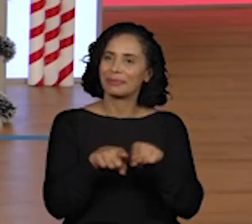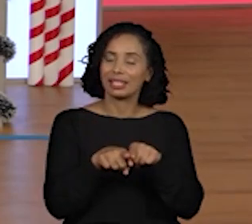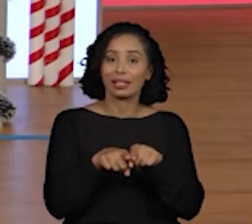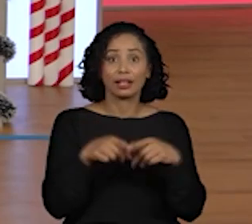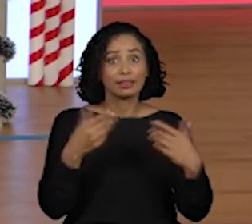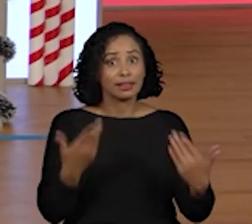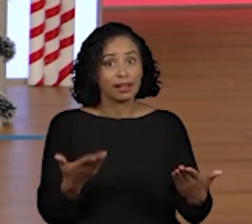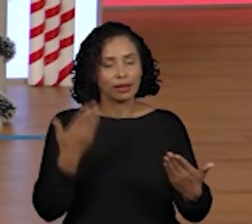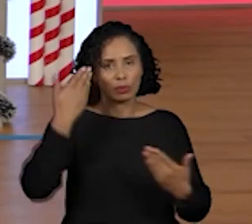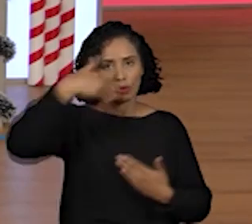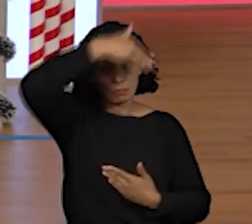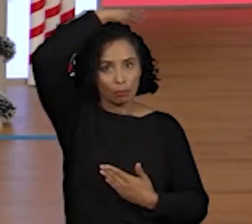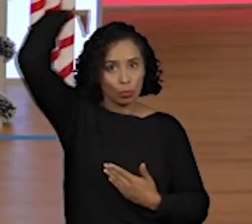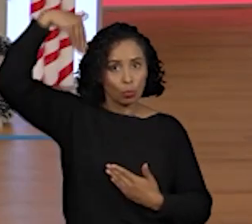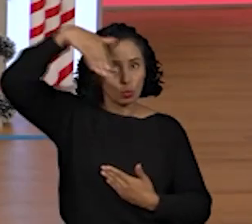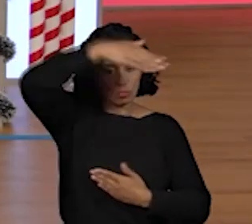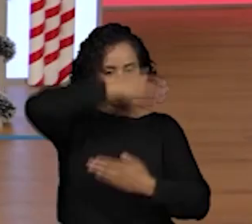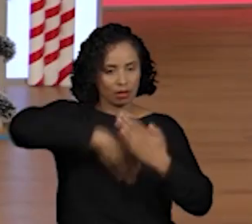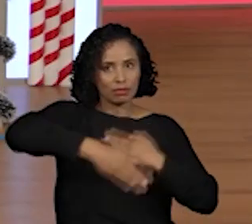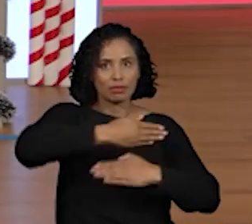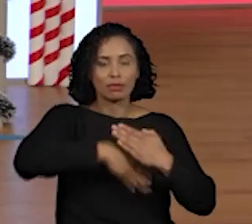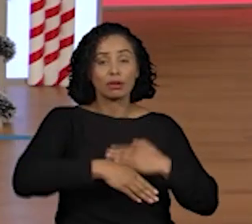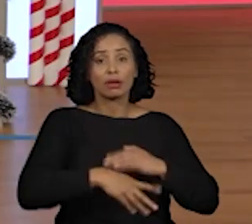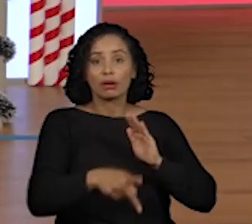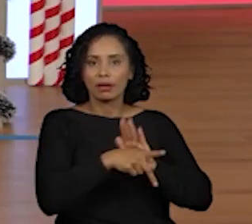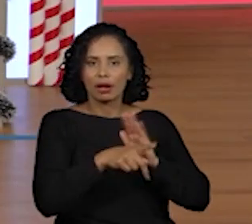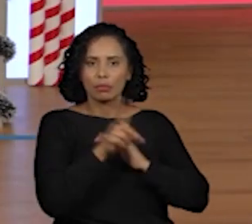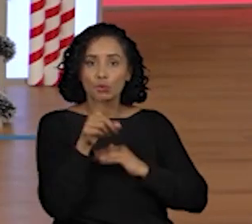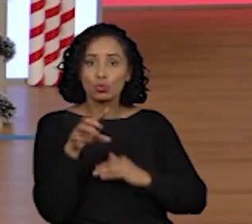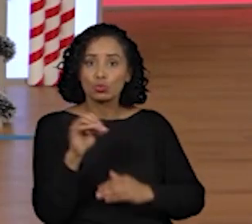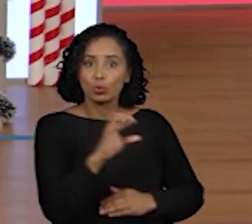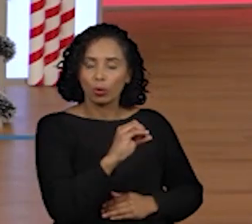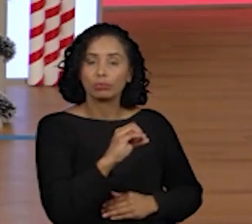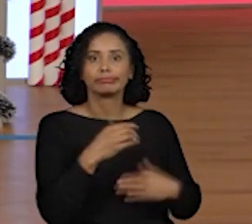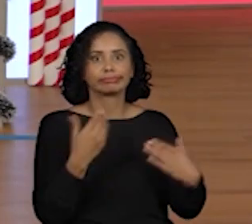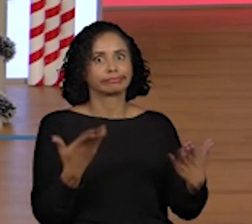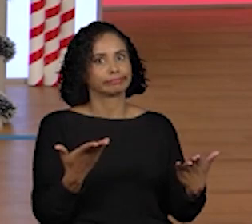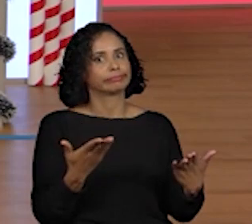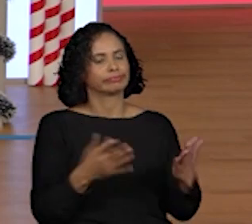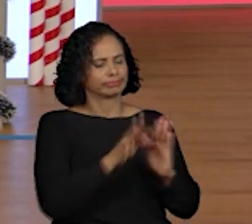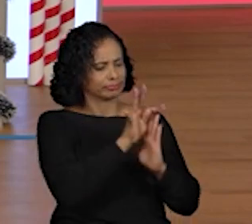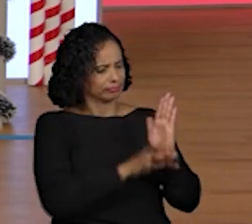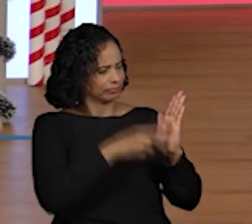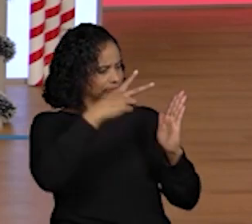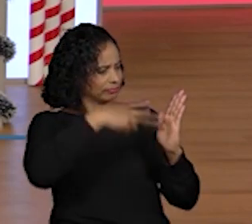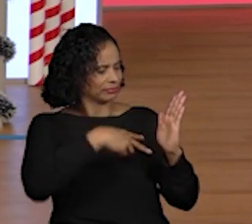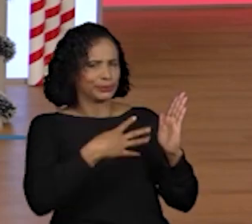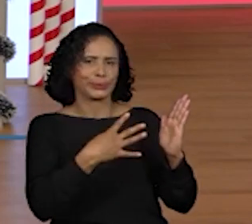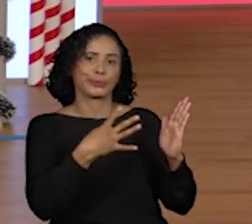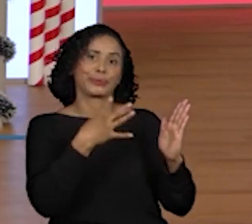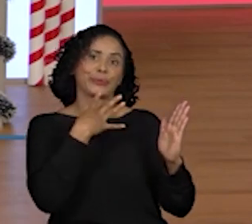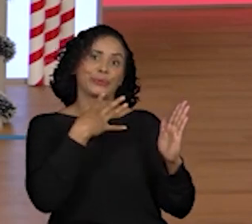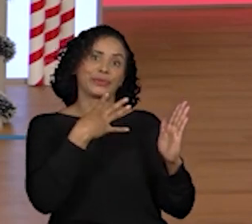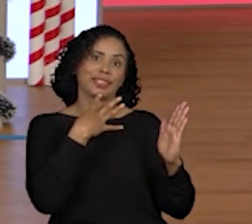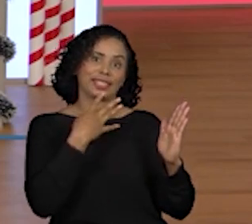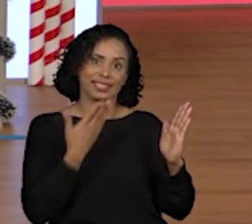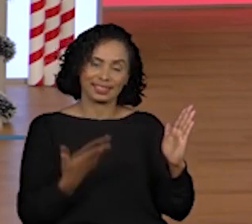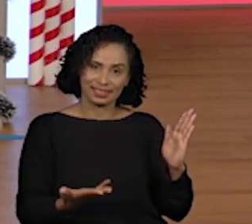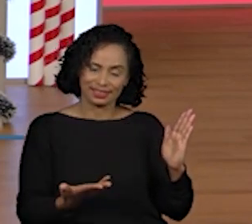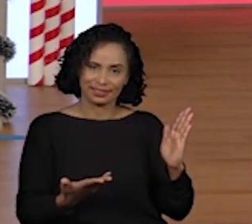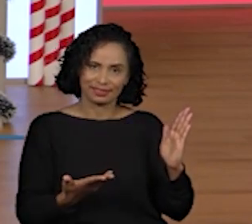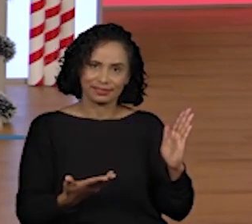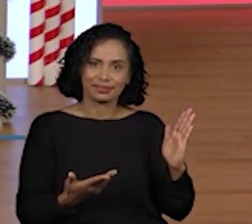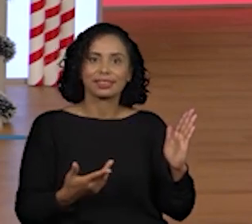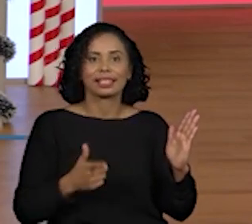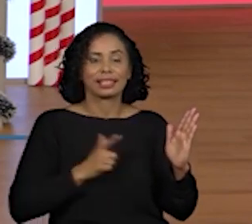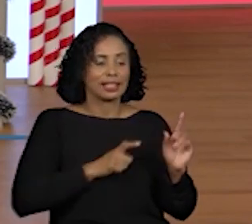zoológico. Pensando neste texto, conhecemos a segunda parte hoje, em que tínhamos o